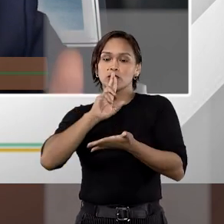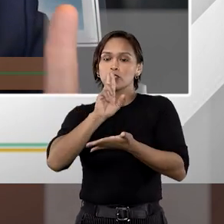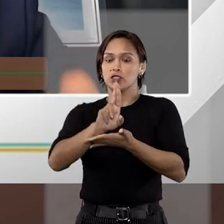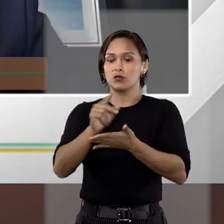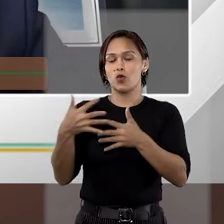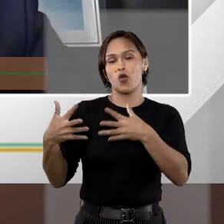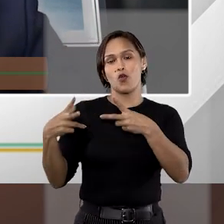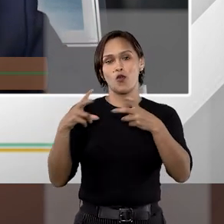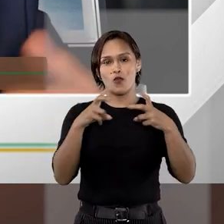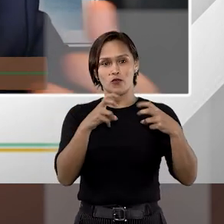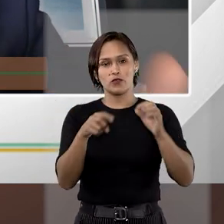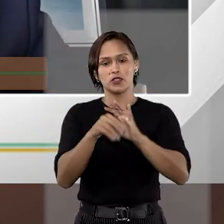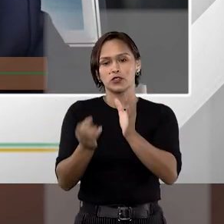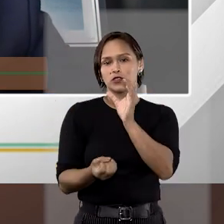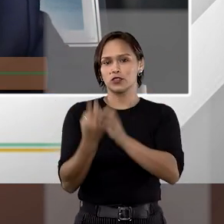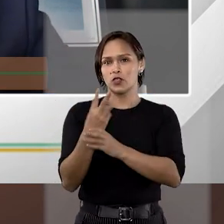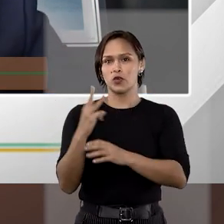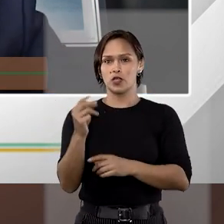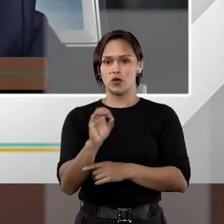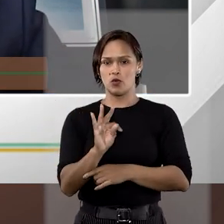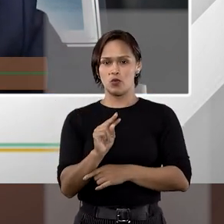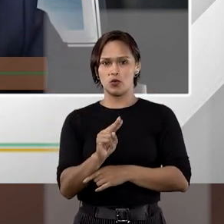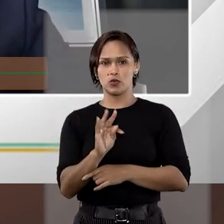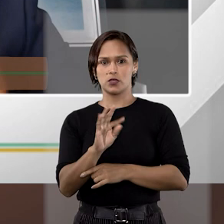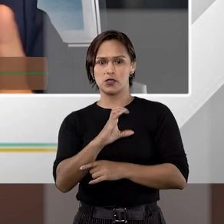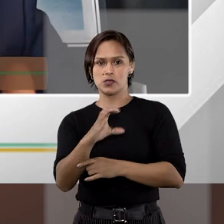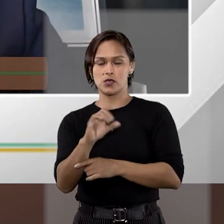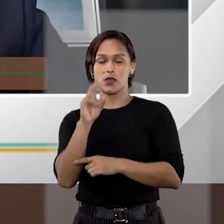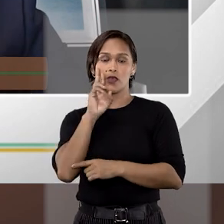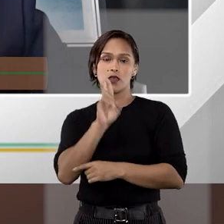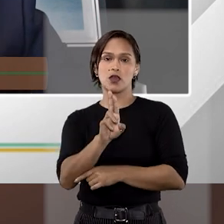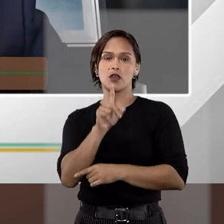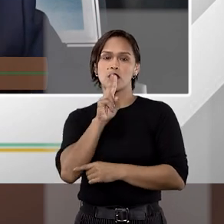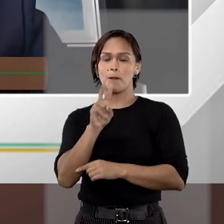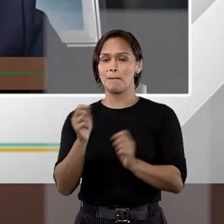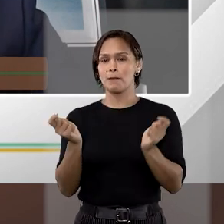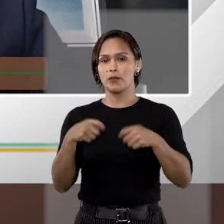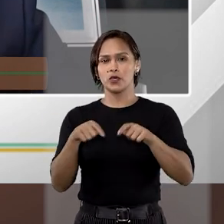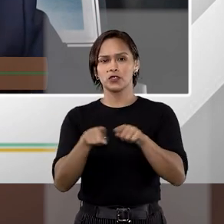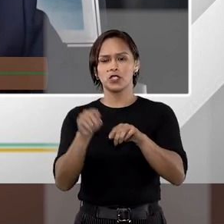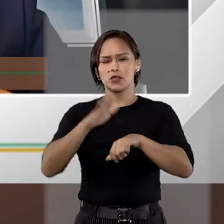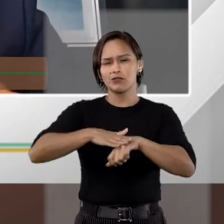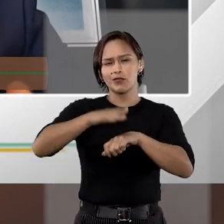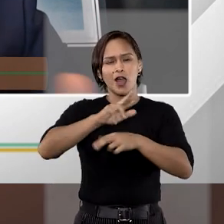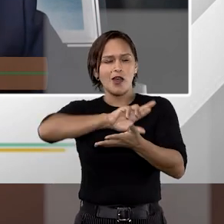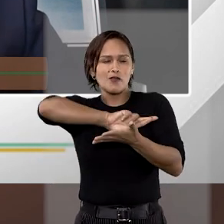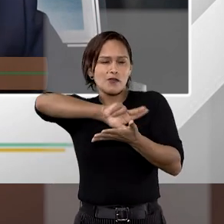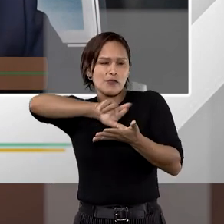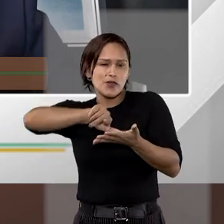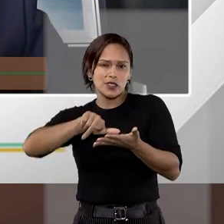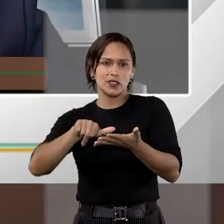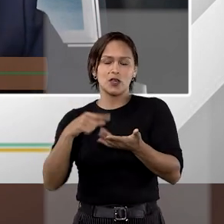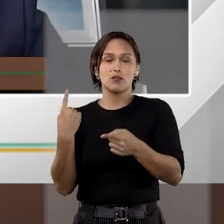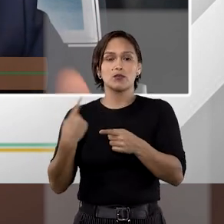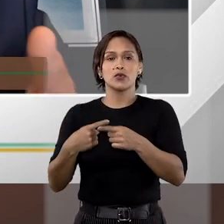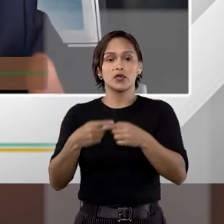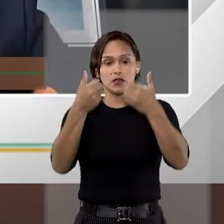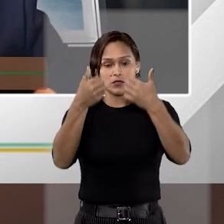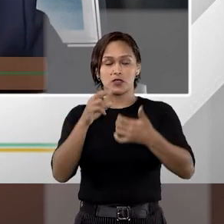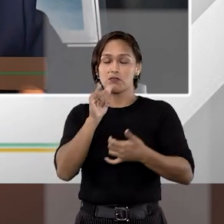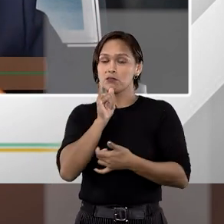de solução do conflito que deu origem ao TC EA solução aqui pode ser mais variados quilates